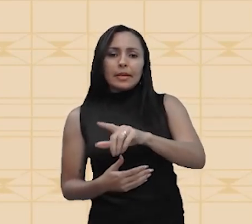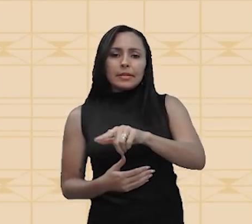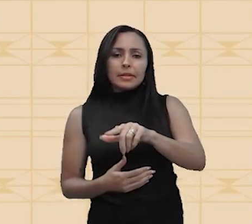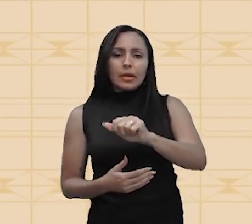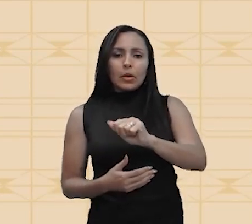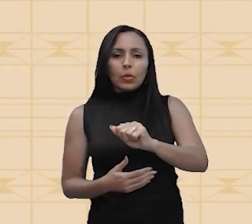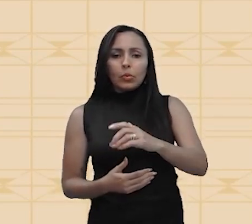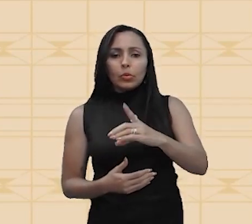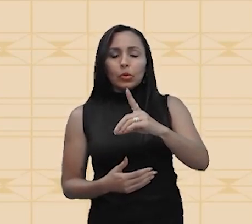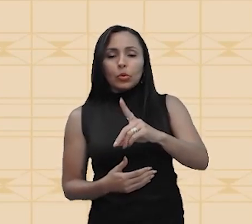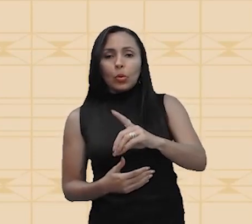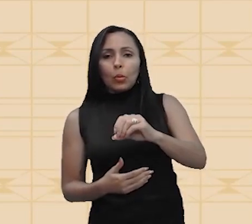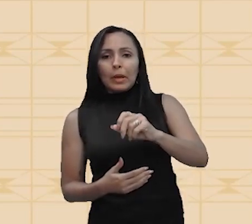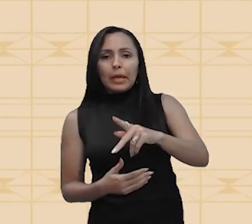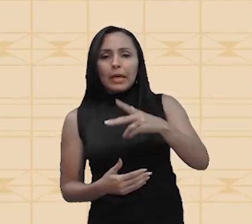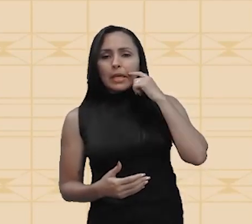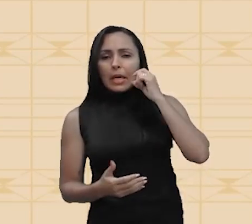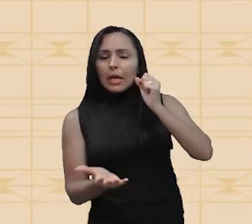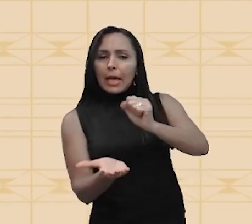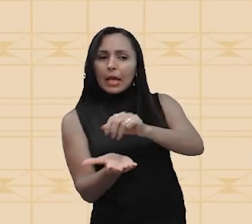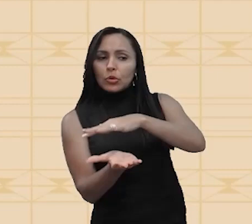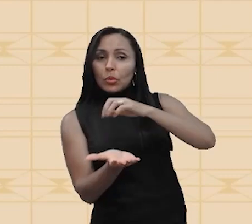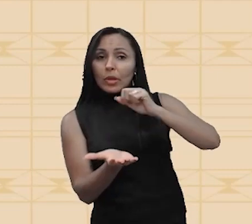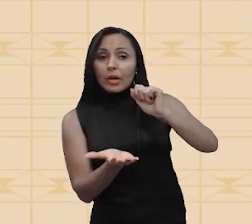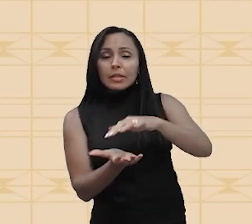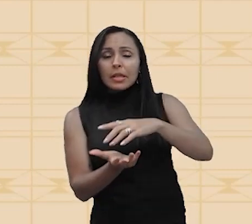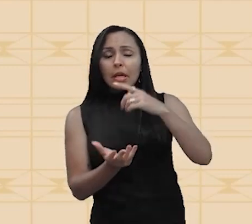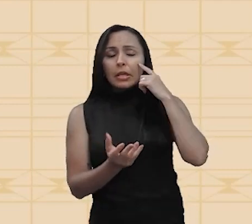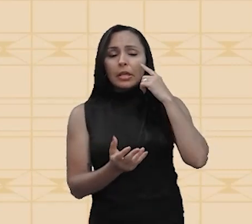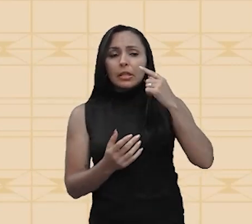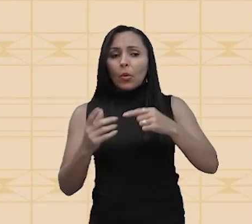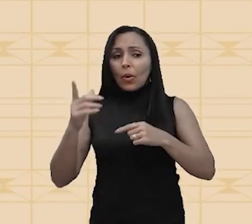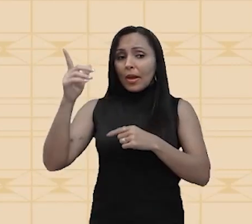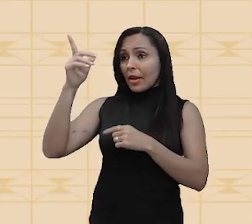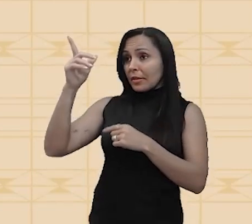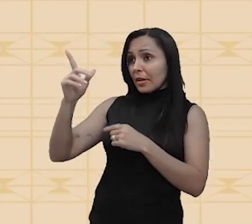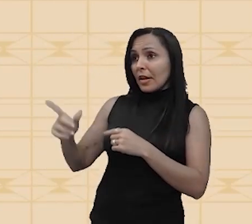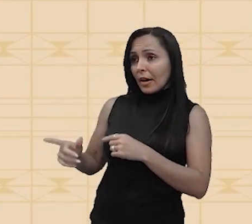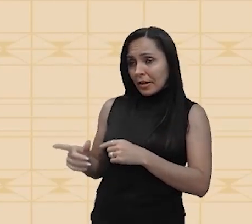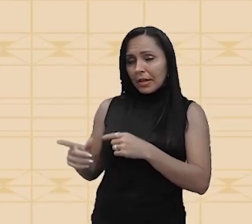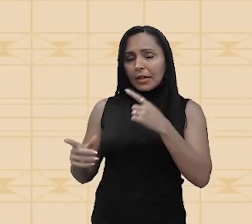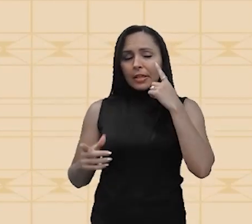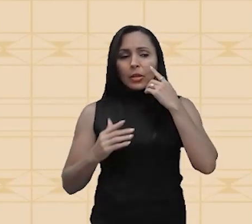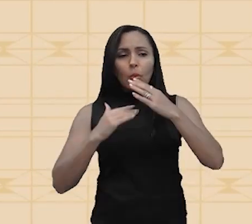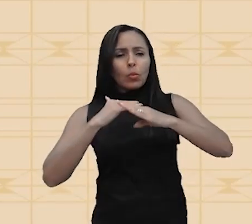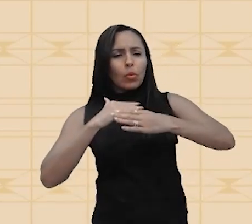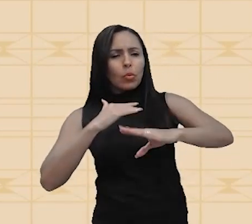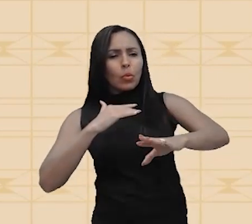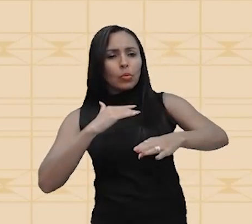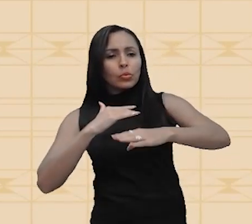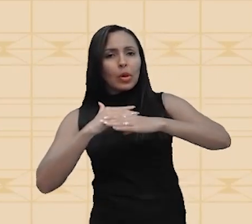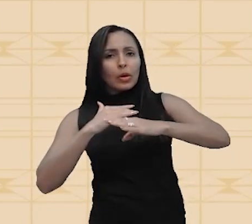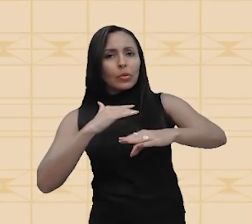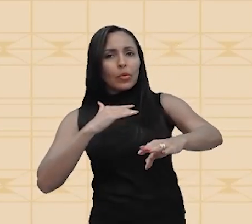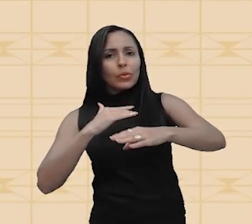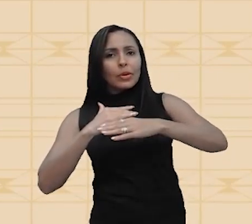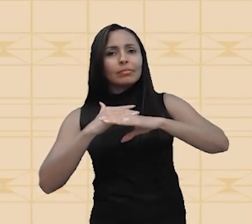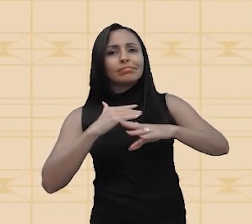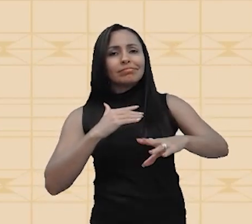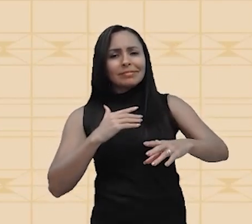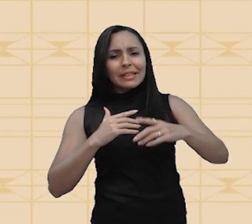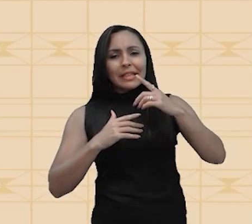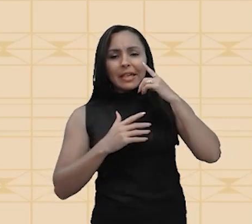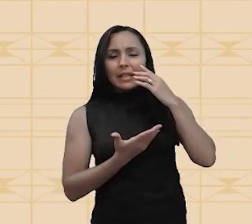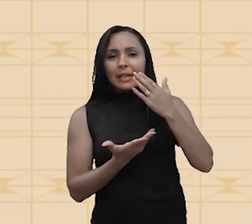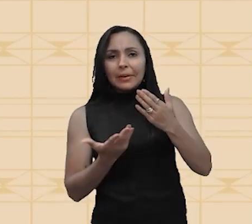a ressonância. Todos esses efeitos que eu estou colocando para você são fenômenos que são causados pela propagação de